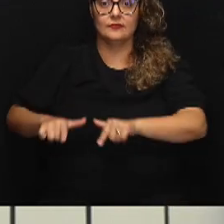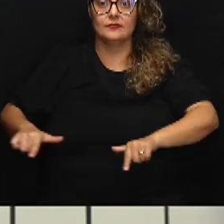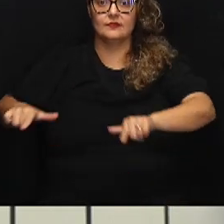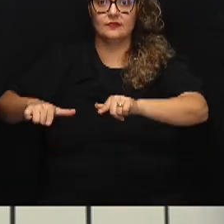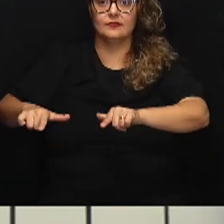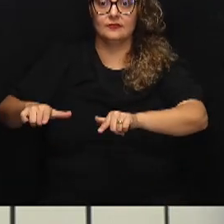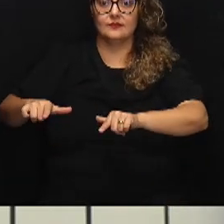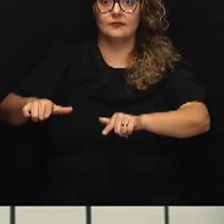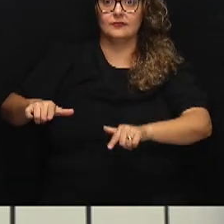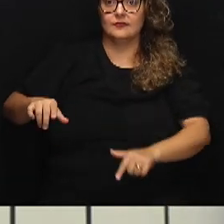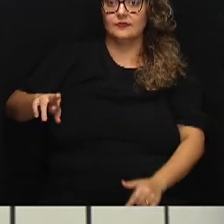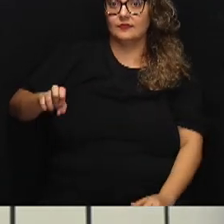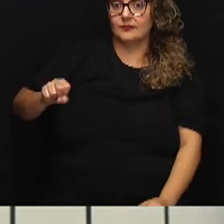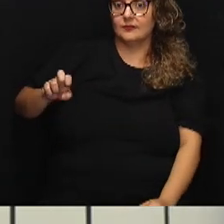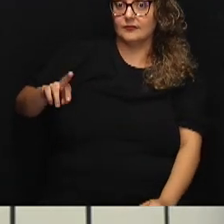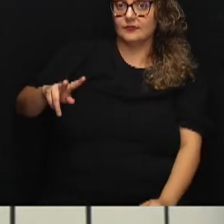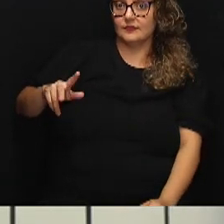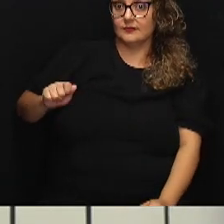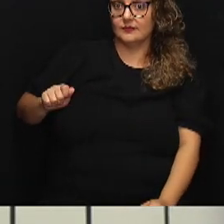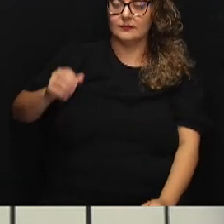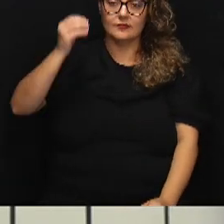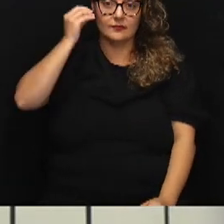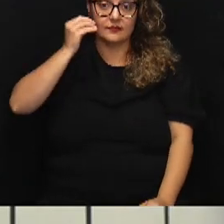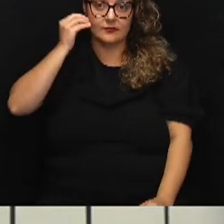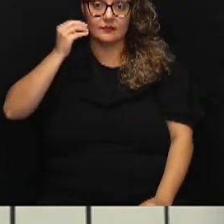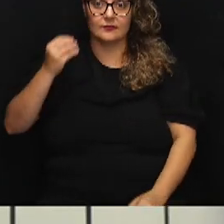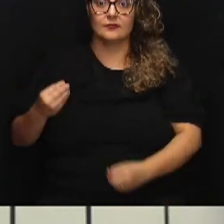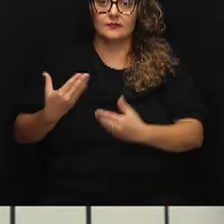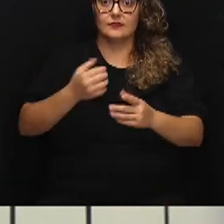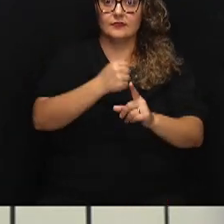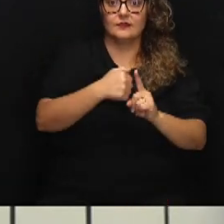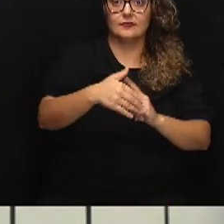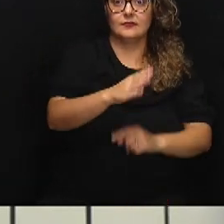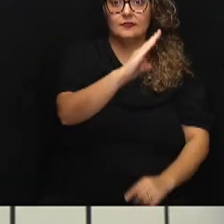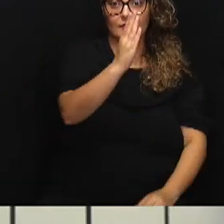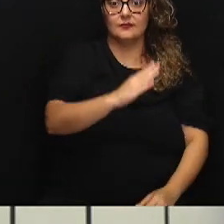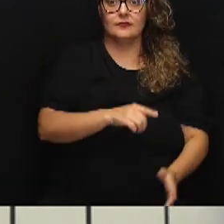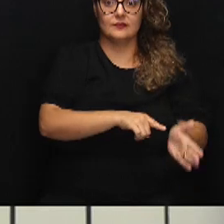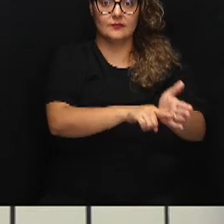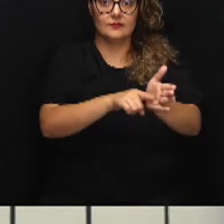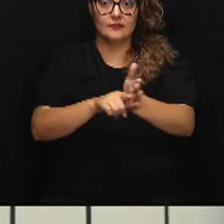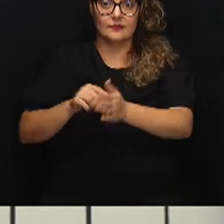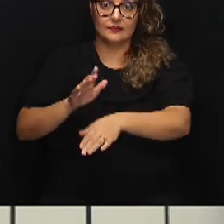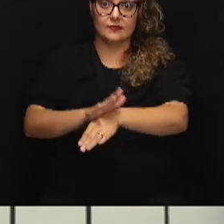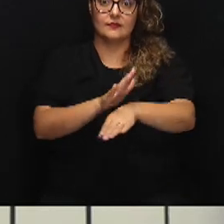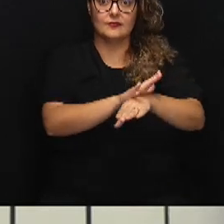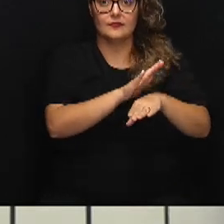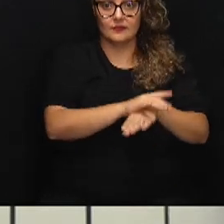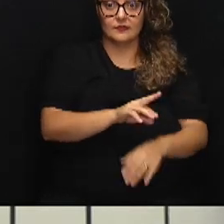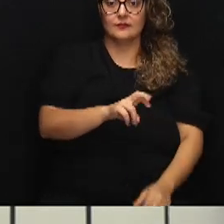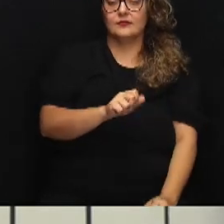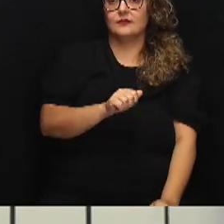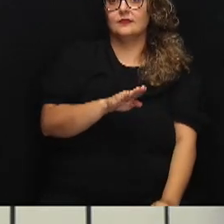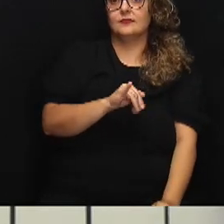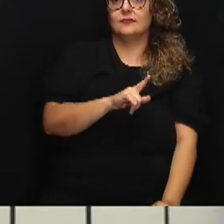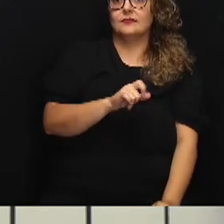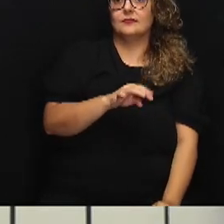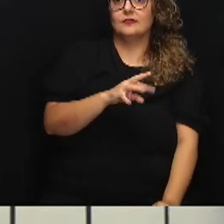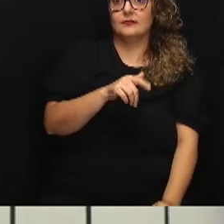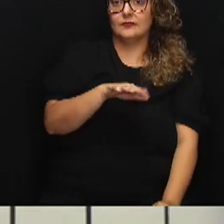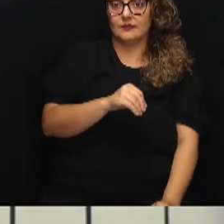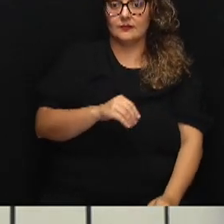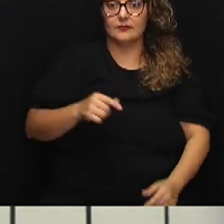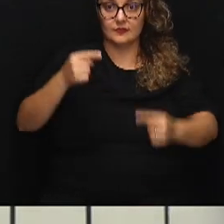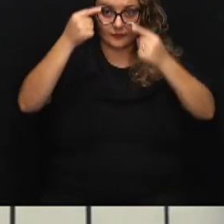residencial Reserva Dom Pedro à Sociedade Brasileira de Pesquisa e Assistência para a Reabilitação Crâniofacial,